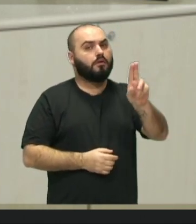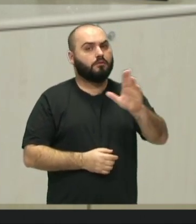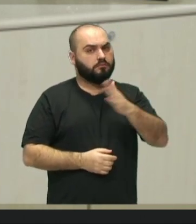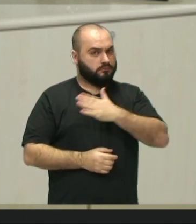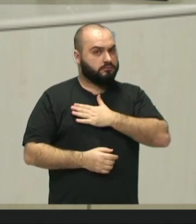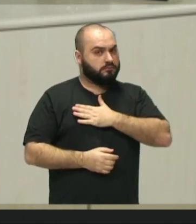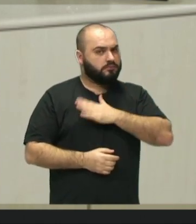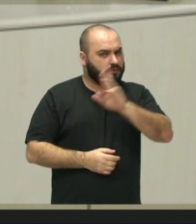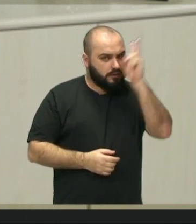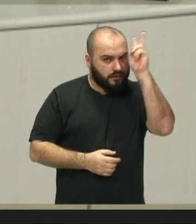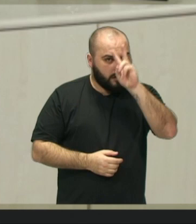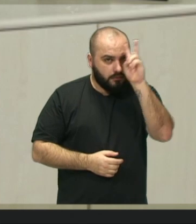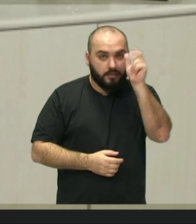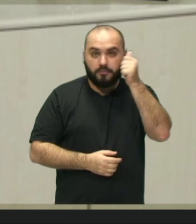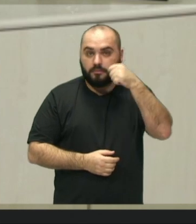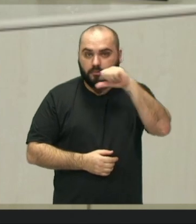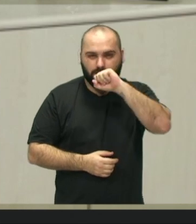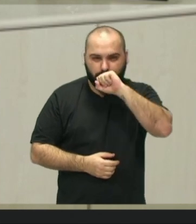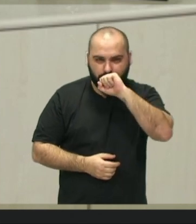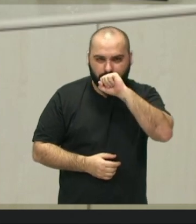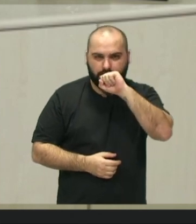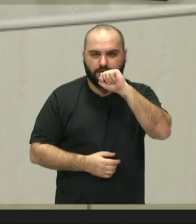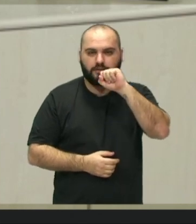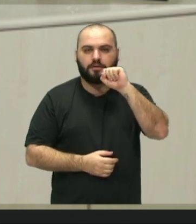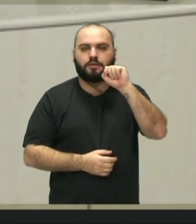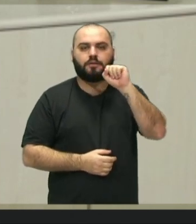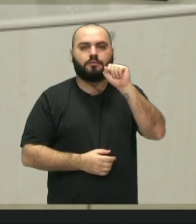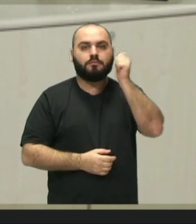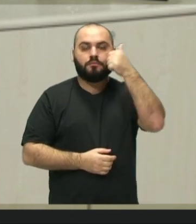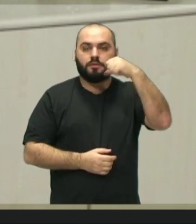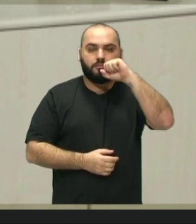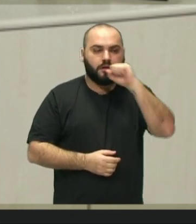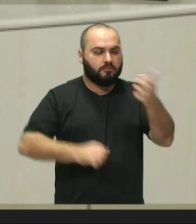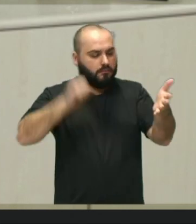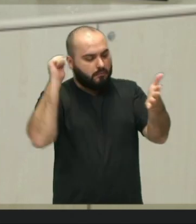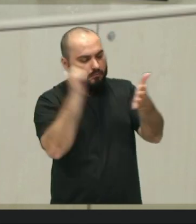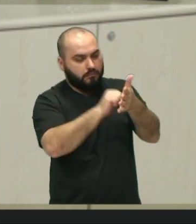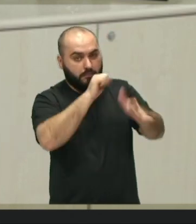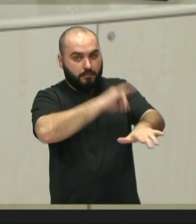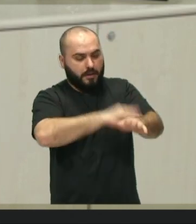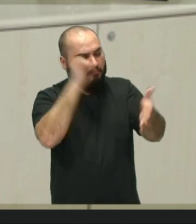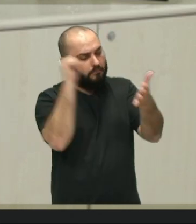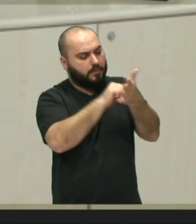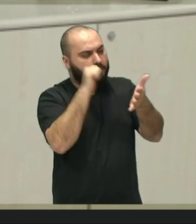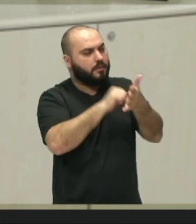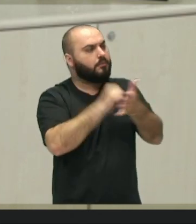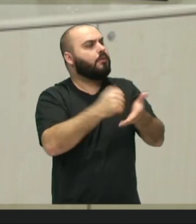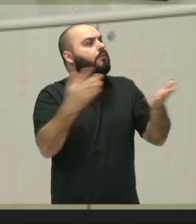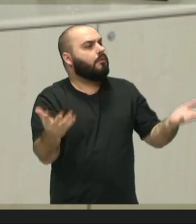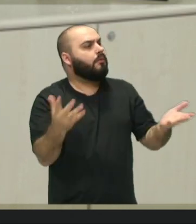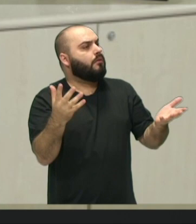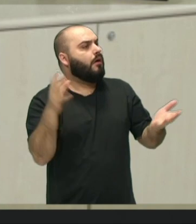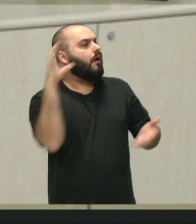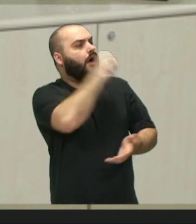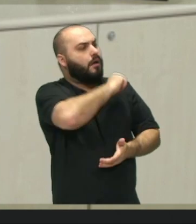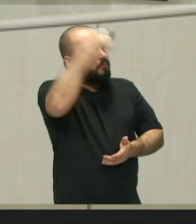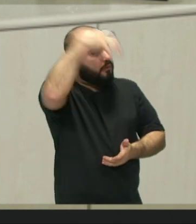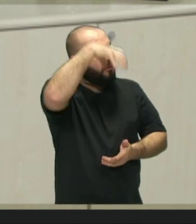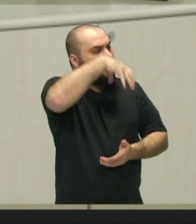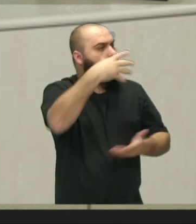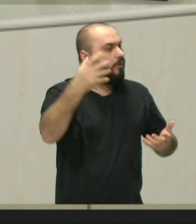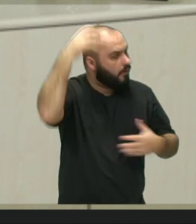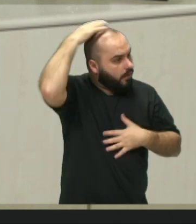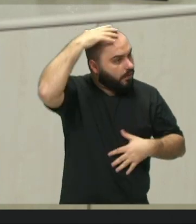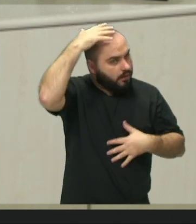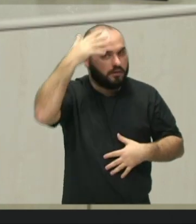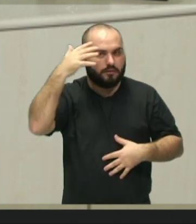minha mãe, frequentemente, quando criança, ela batia na porta do banheiro e disse: olha, te apressa aí pelo banho, isso e aquilo, né? E